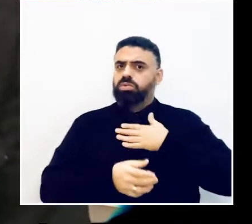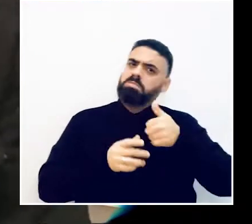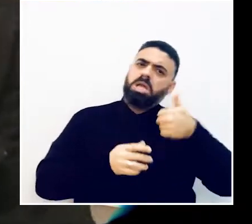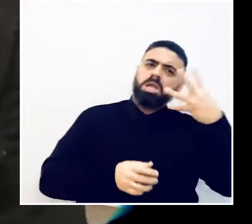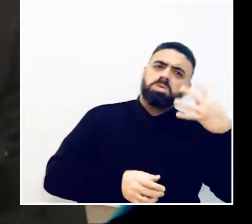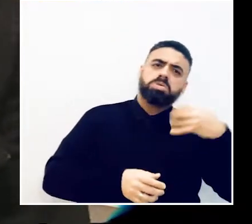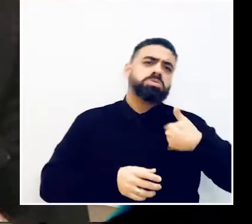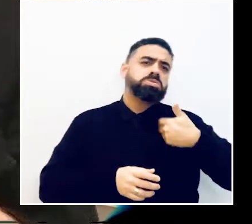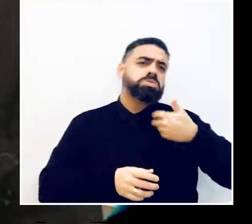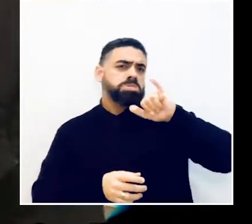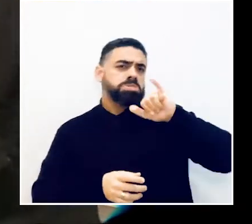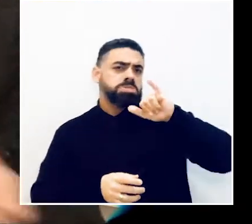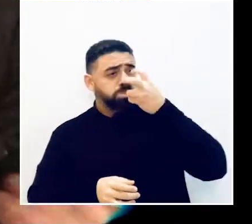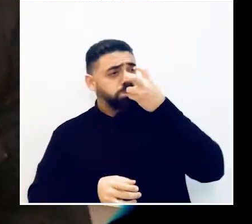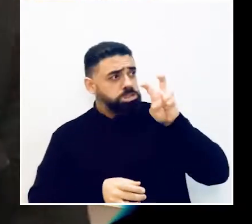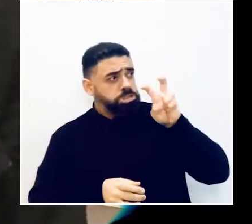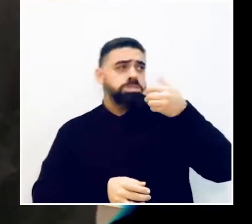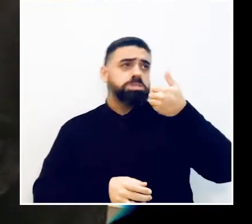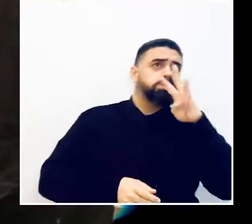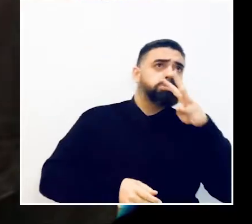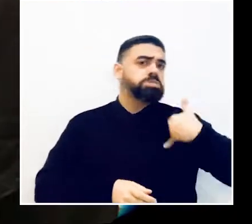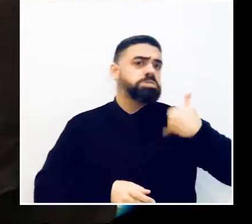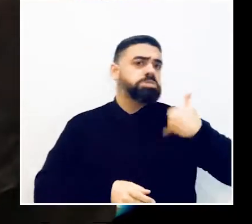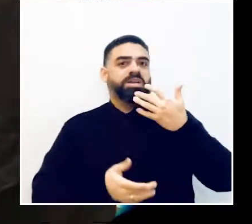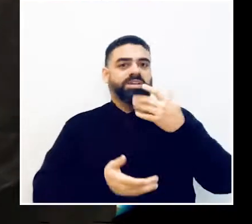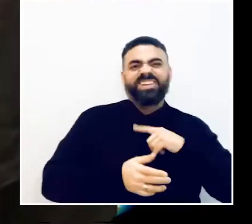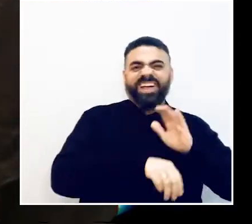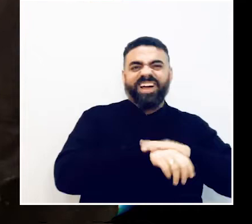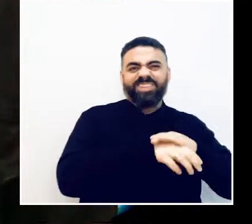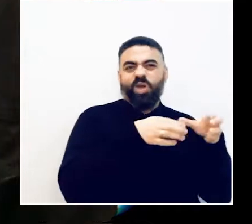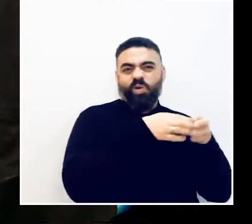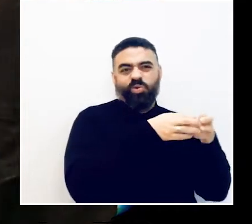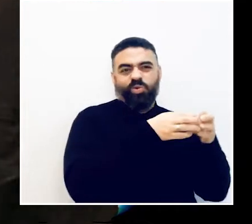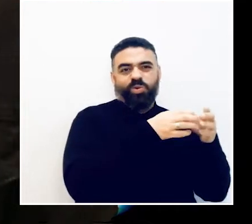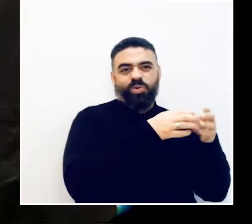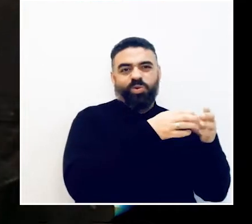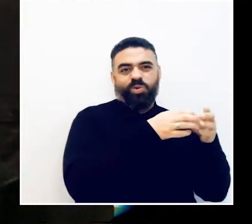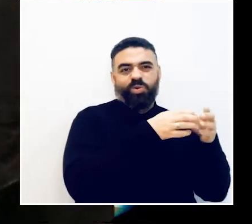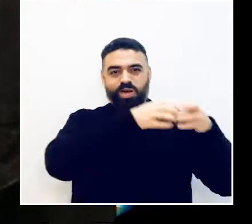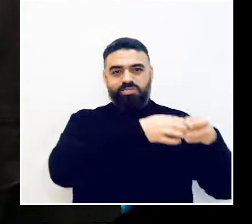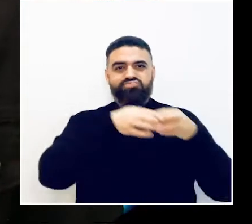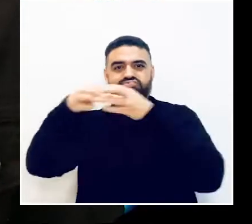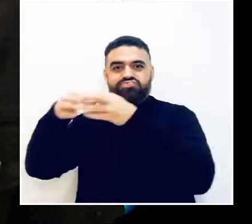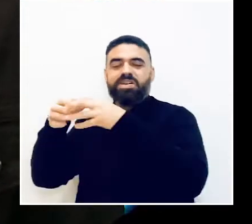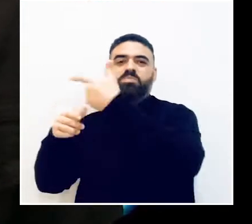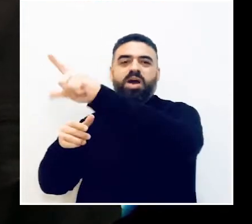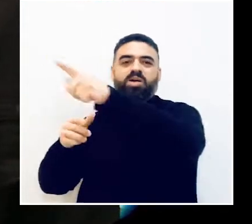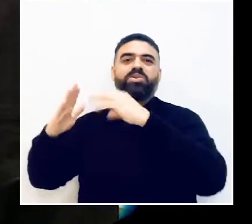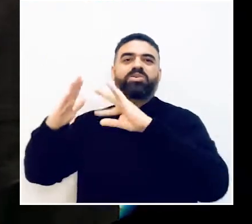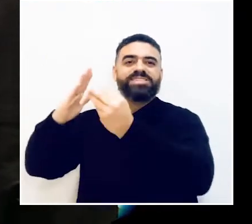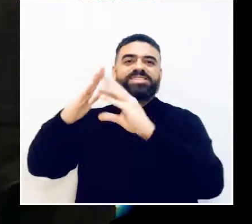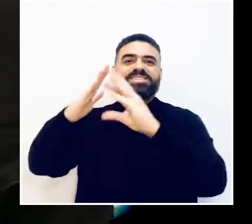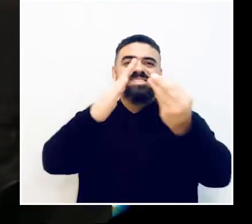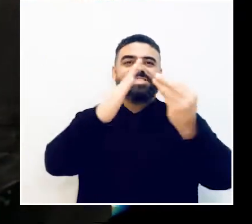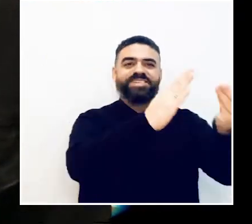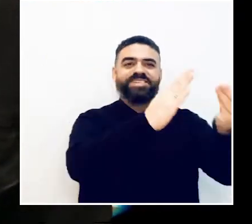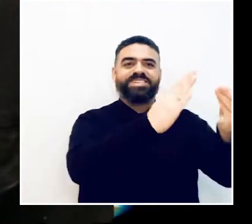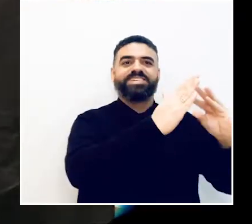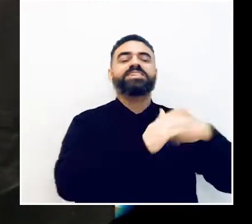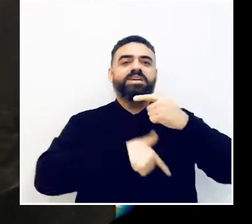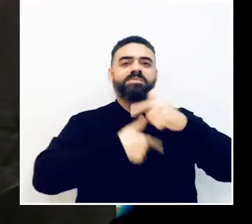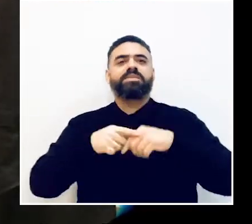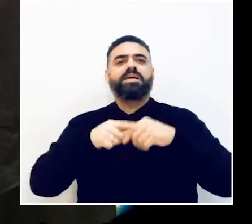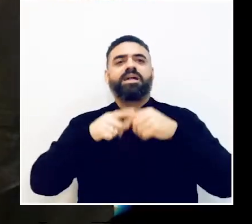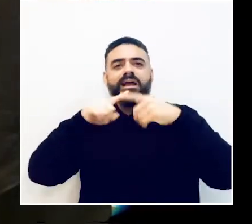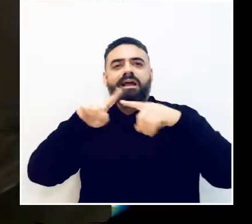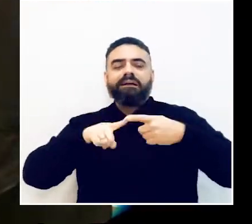a gente tinha uma bandinha que a gente saía para tocar em outras igrejas e tudo mais, nunca foi claro para mim que isso seria uma vocação da qual eu